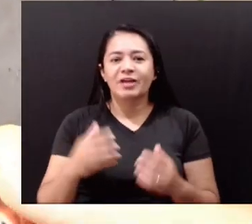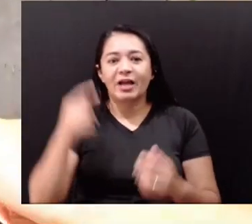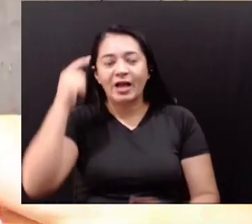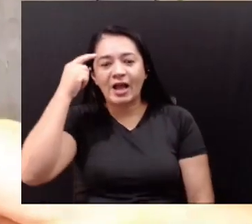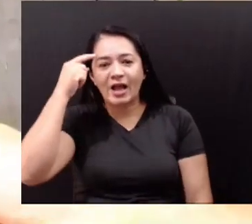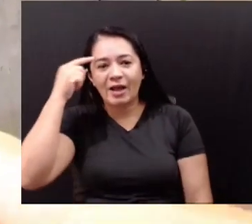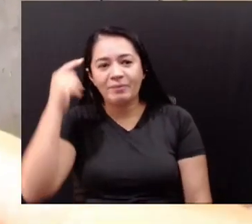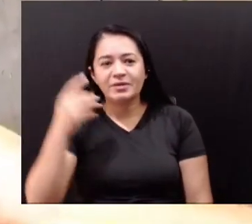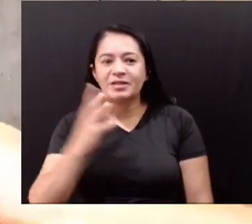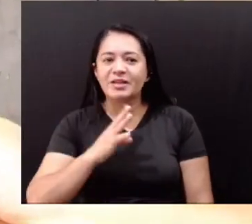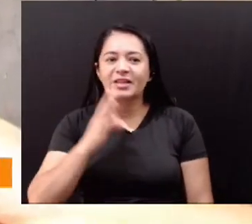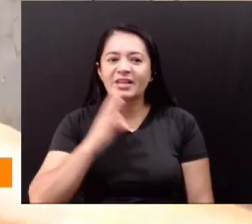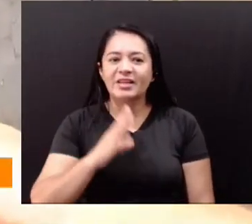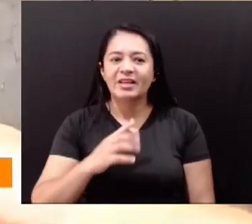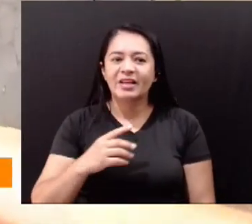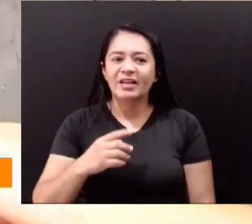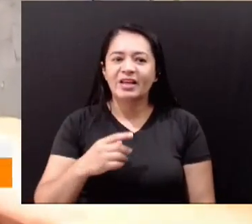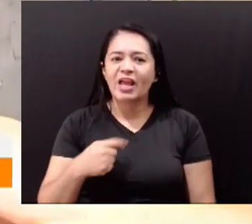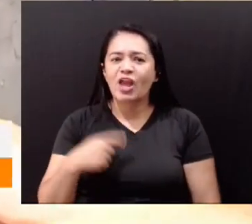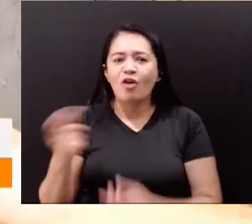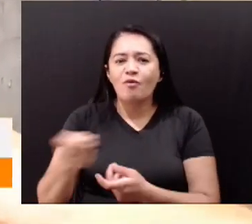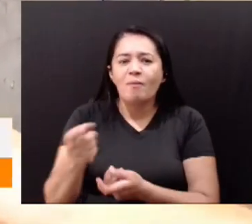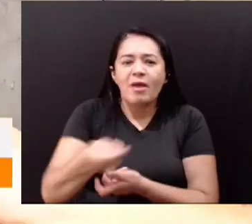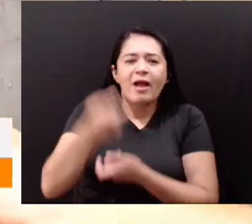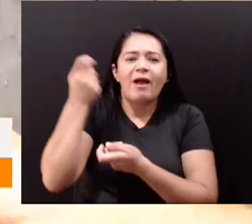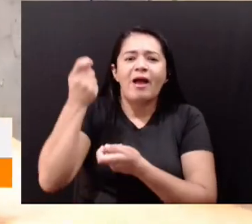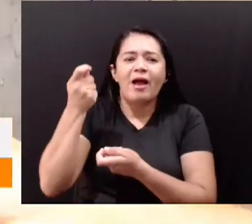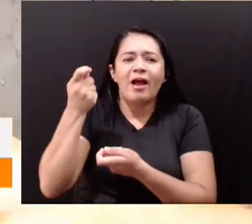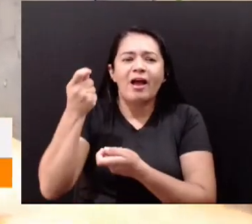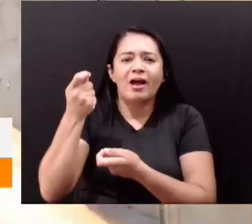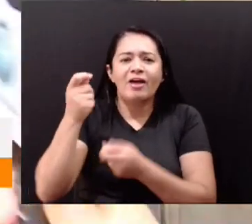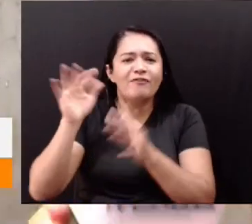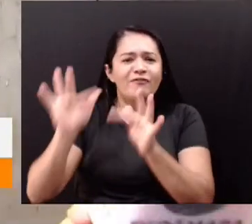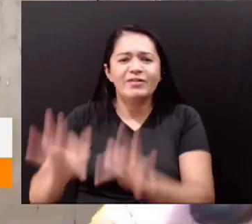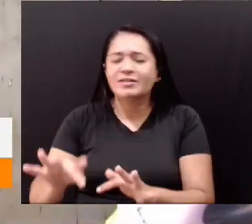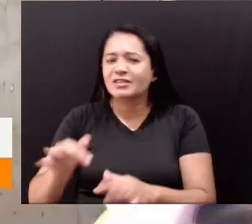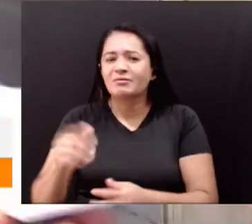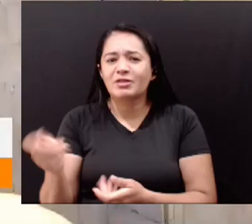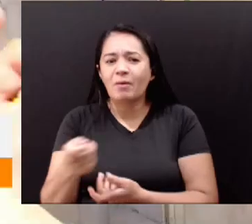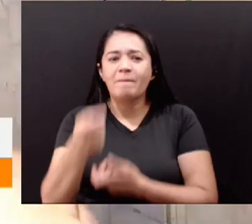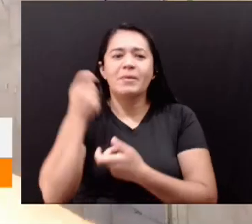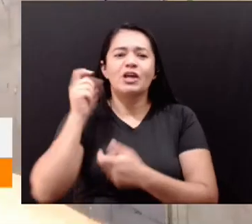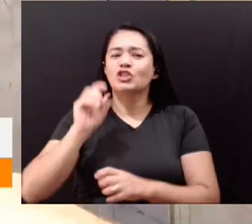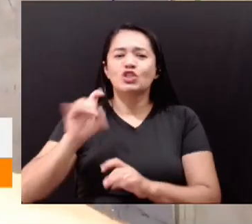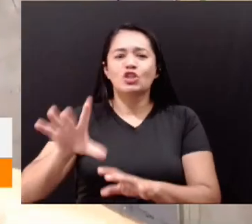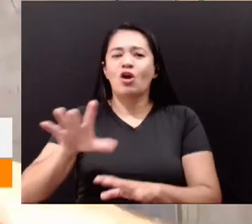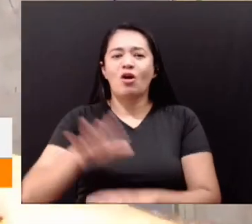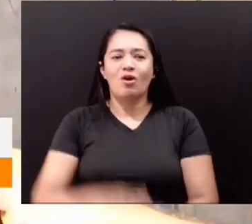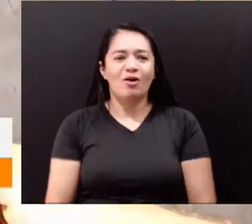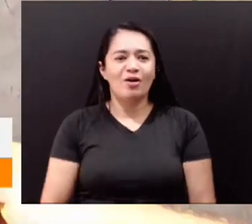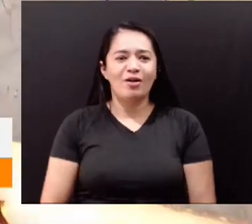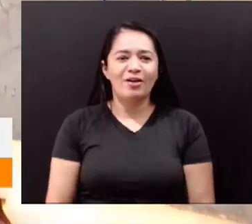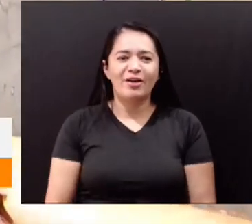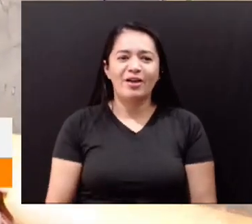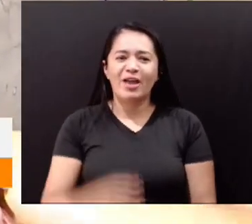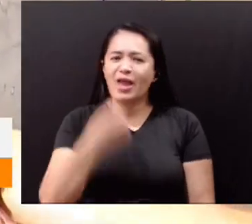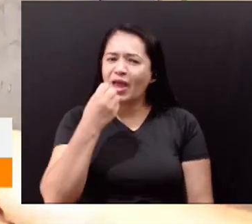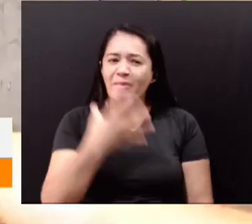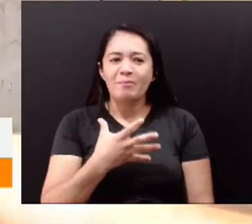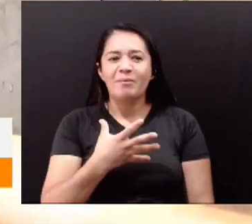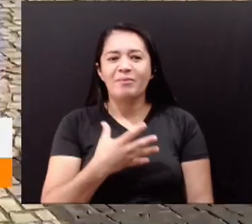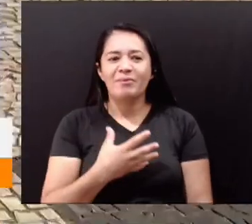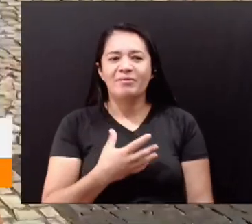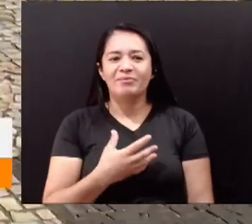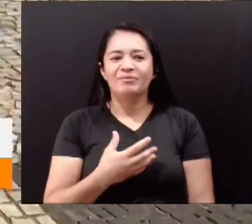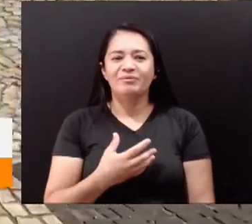vou pescar. Vou pescar todo fim de semana. Só isso. Pescar é muito bom, né? De manhã cedo não tem